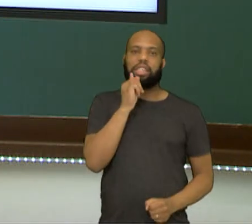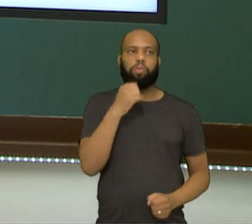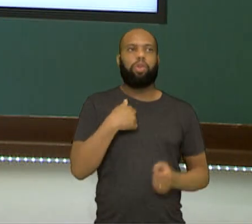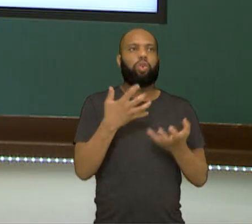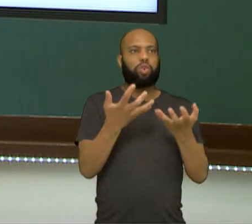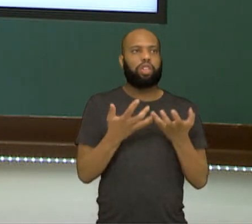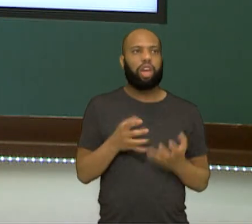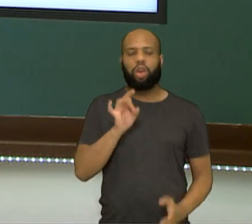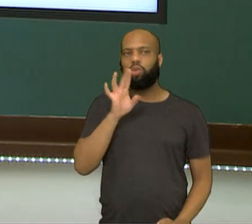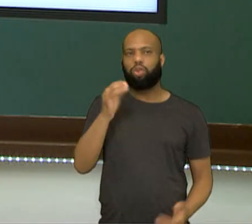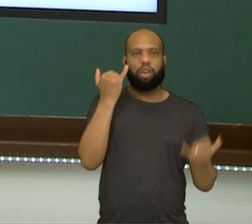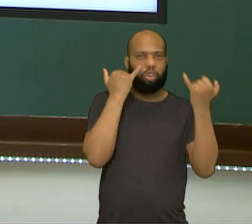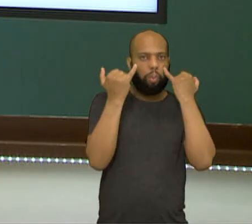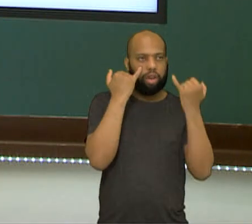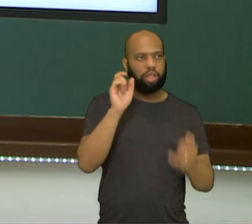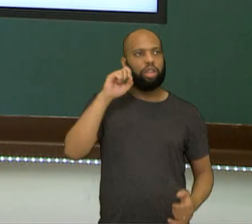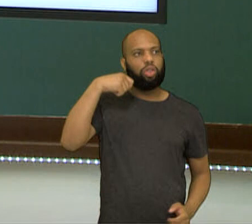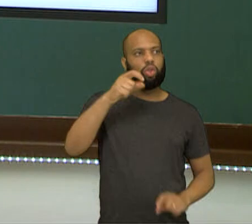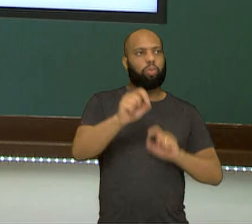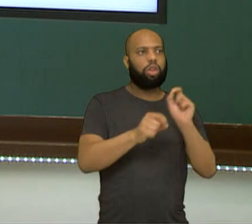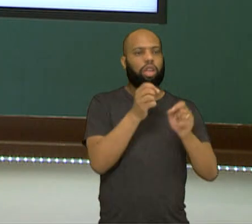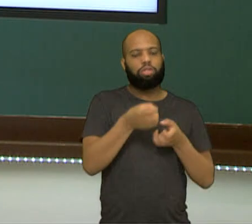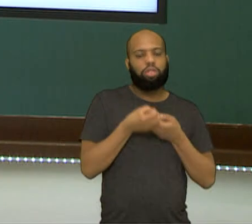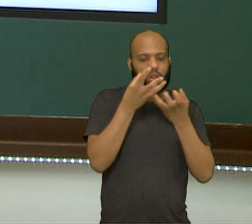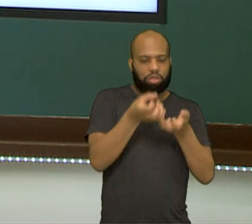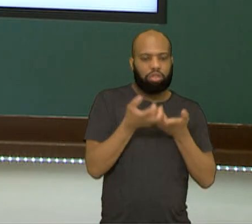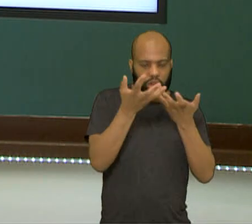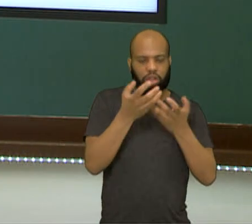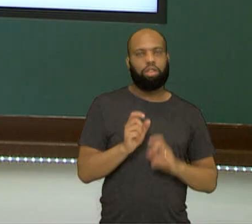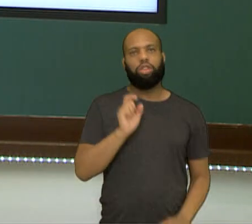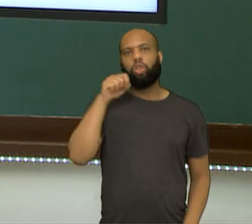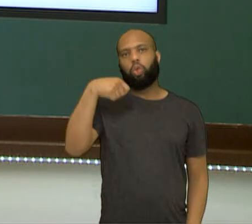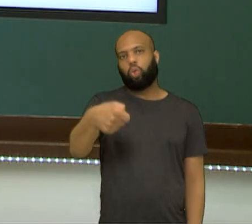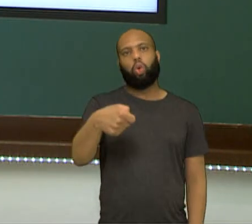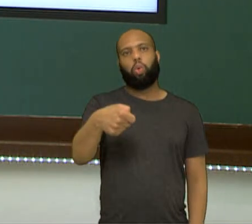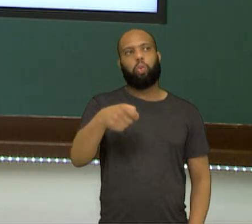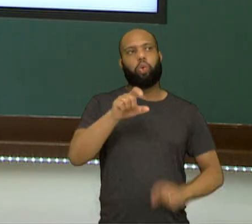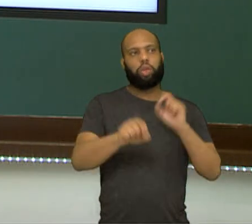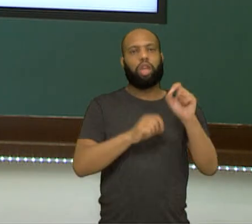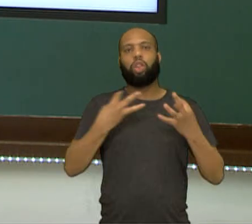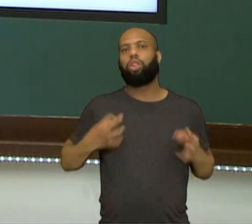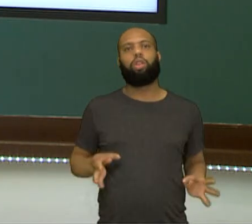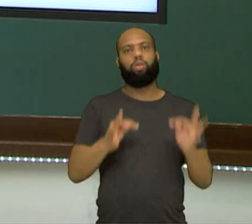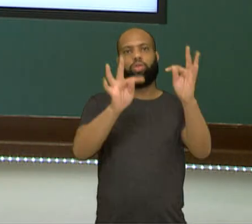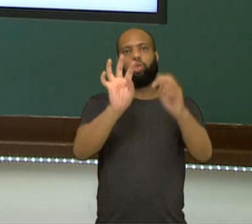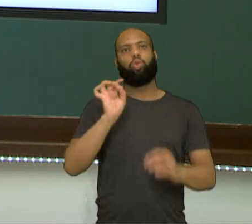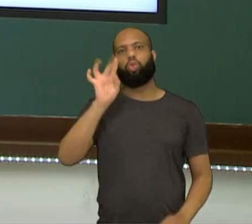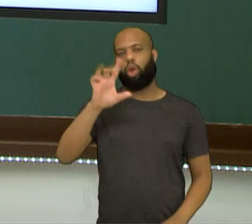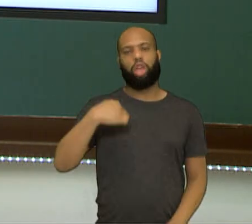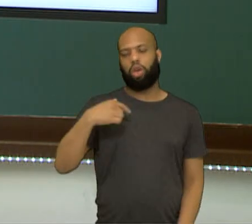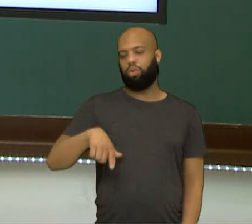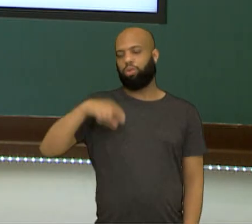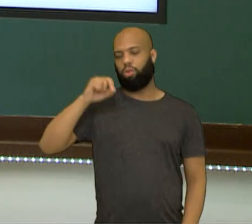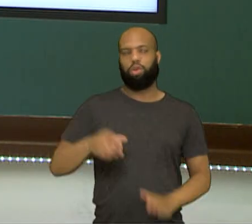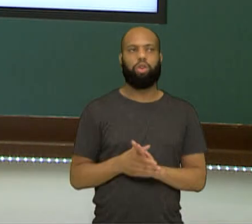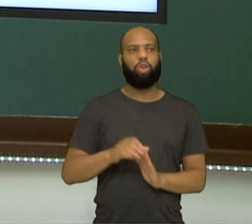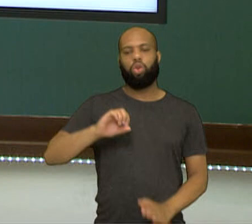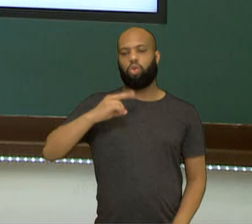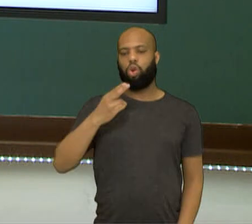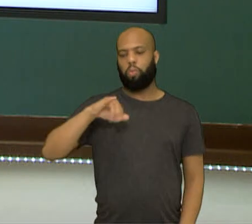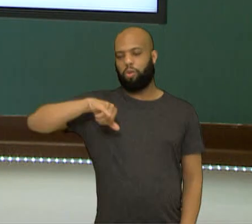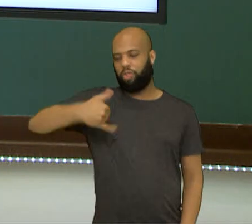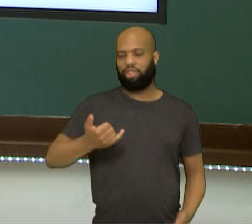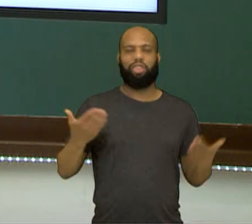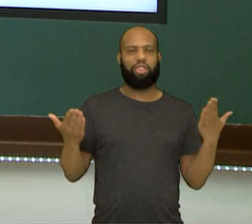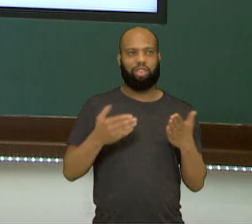informativo só sobre notícias de tecnologias. Então, aproveitando o que nós acabamos de ler